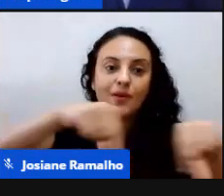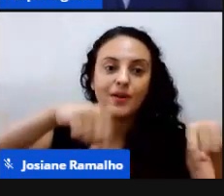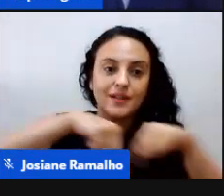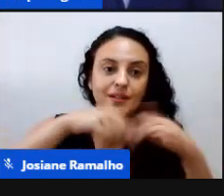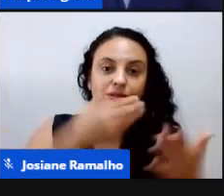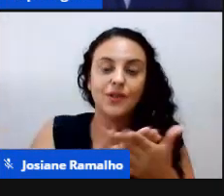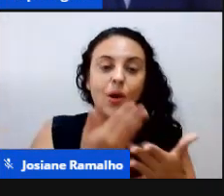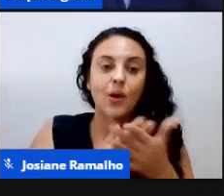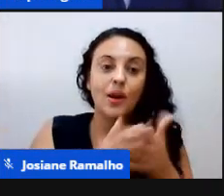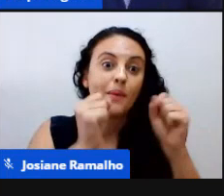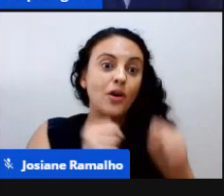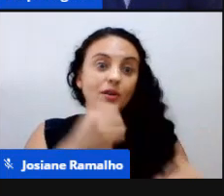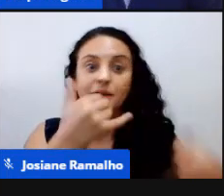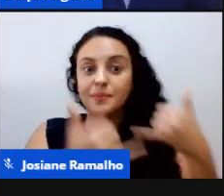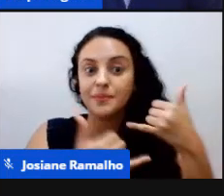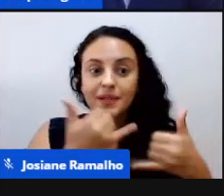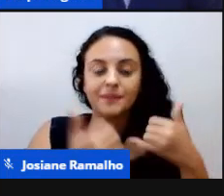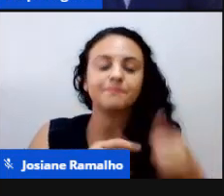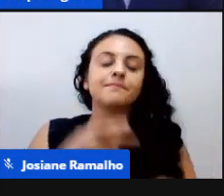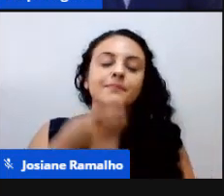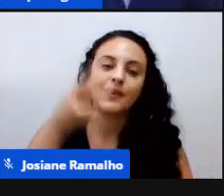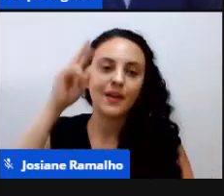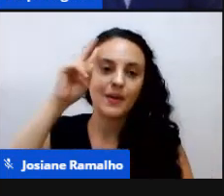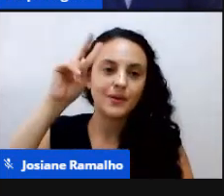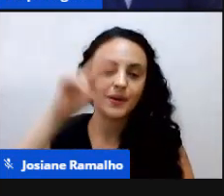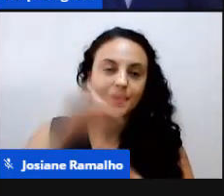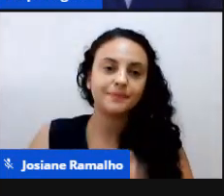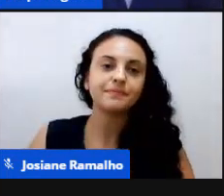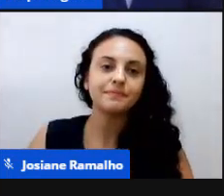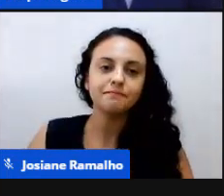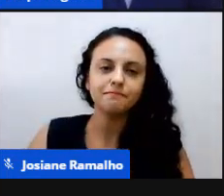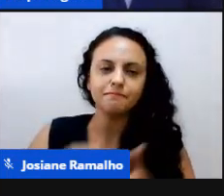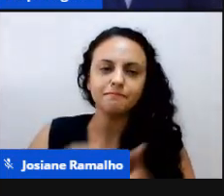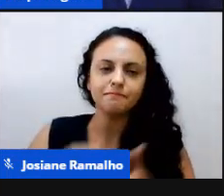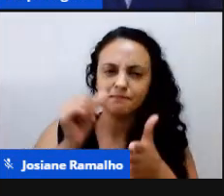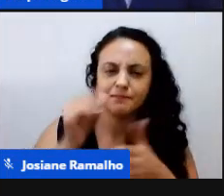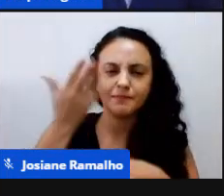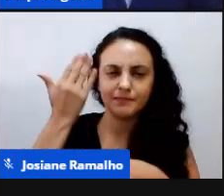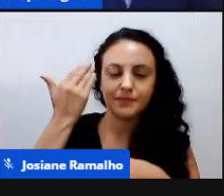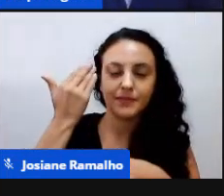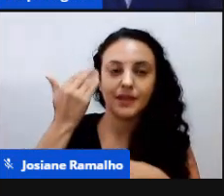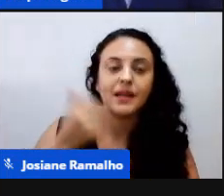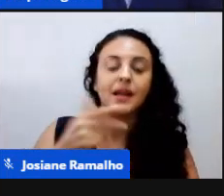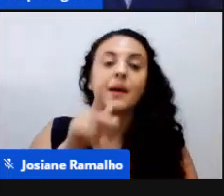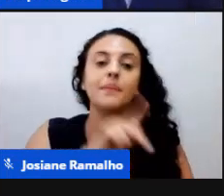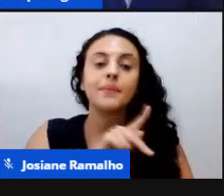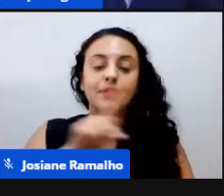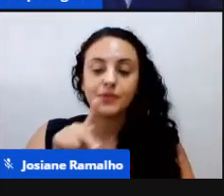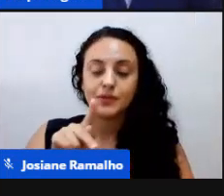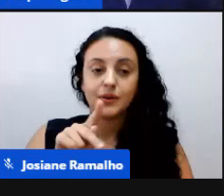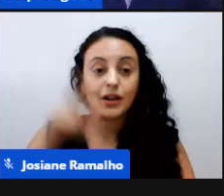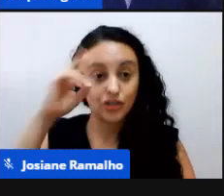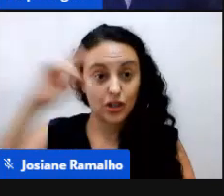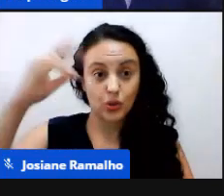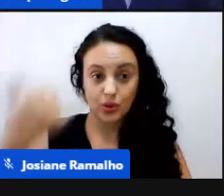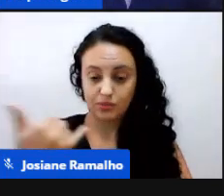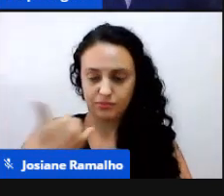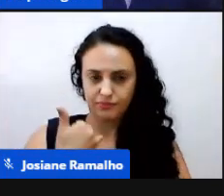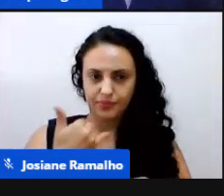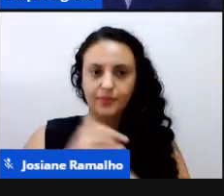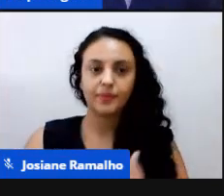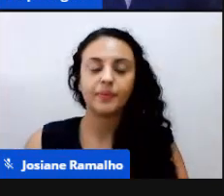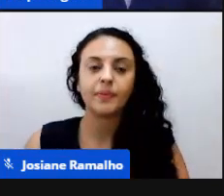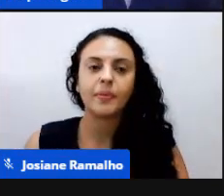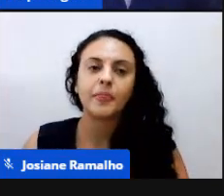brincar. Eu vou contar uma historinha para vocês. Uma vez a minha diretora chegou e falou: qual é o professor que está aqui? Eu tinha ido buscar o material, né? Falou, aquela professora